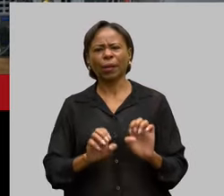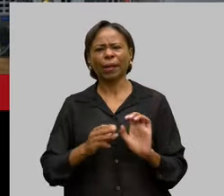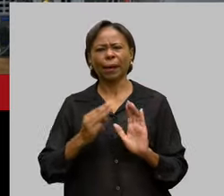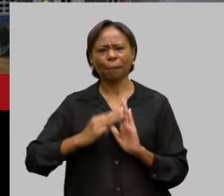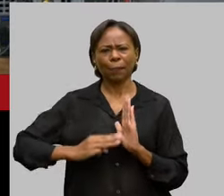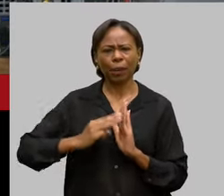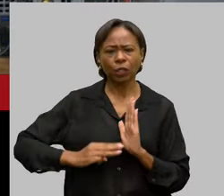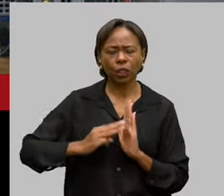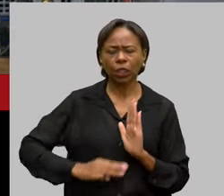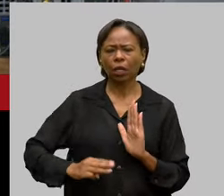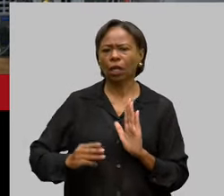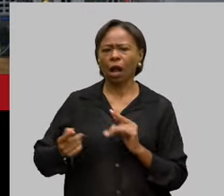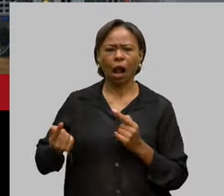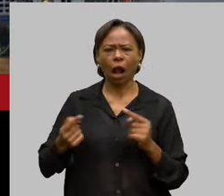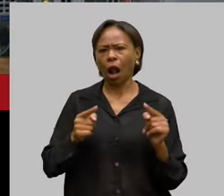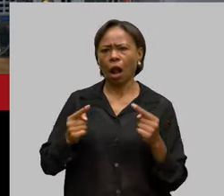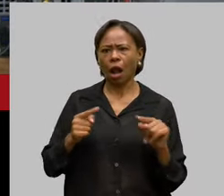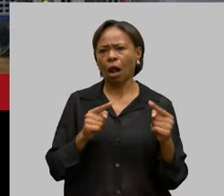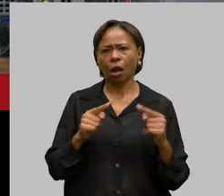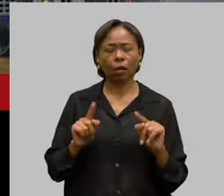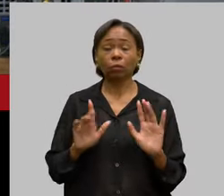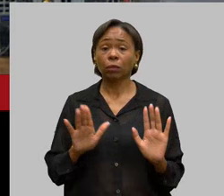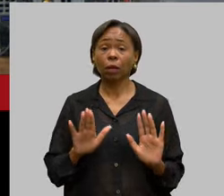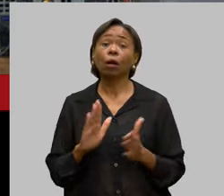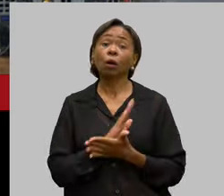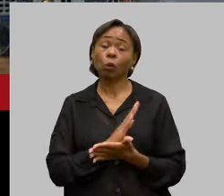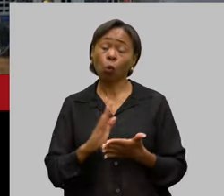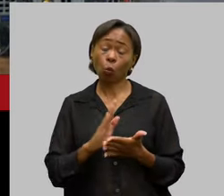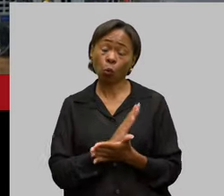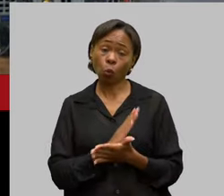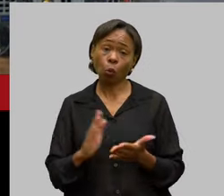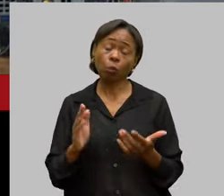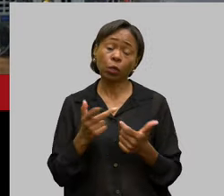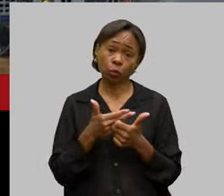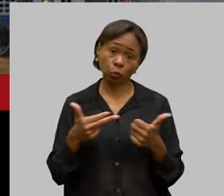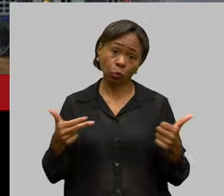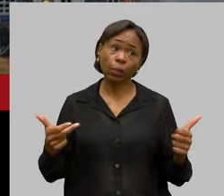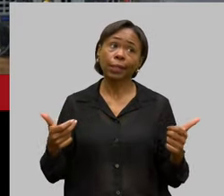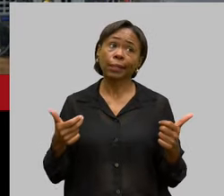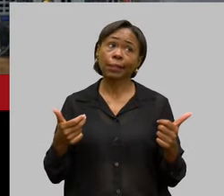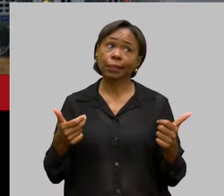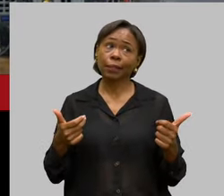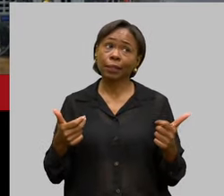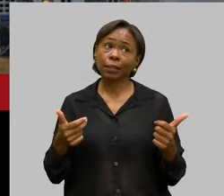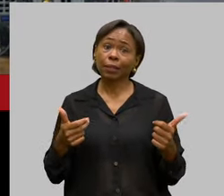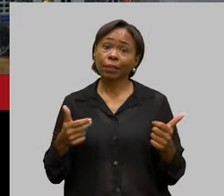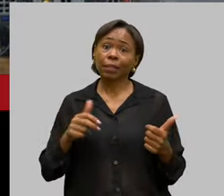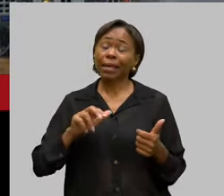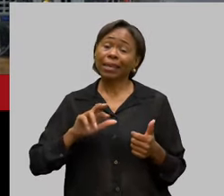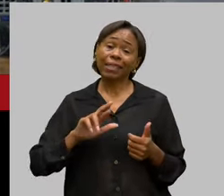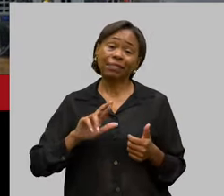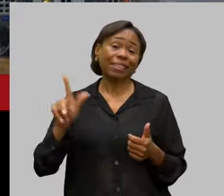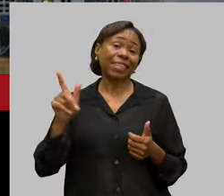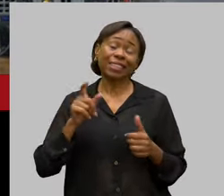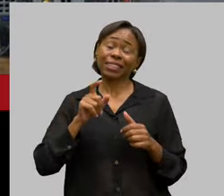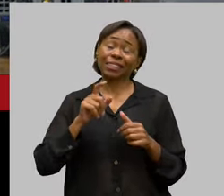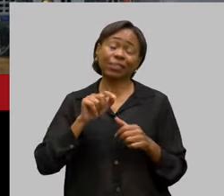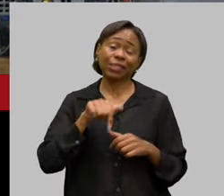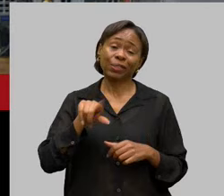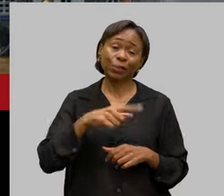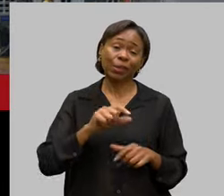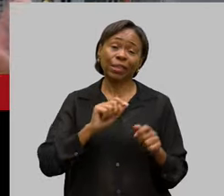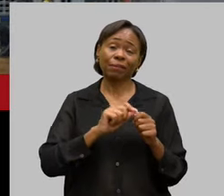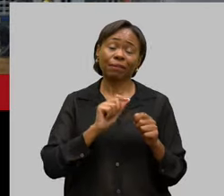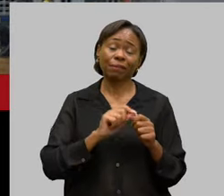de algumas de algumas das nossas demandas elas independem do que a gente faz dá para dizer mercado financeiro independe do que a gente